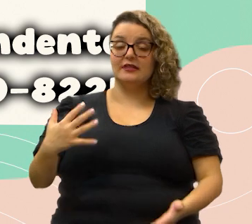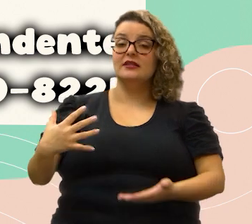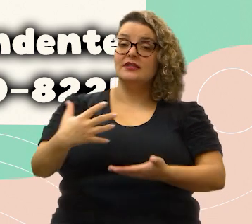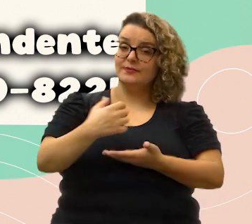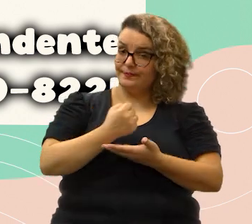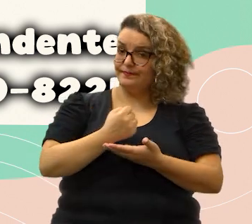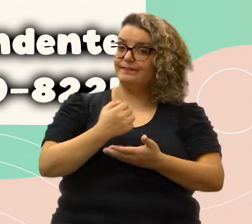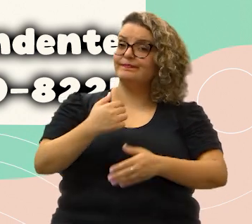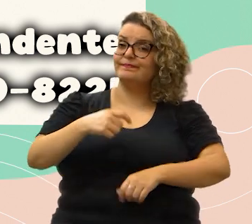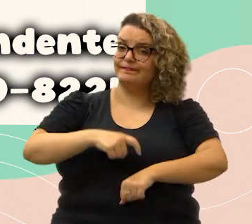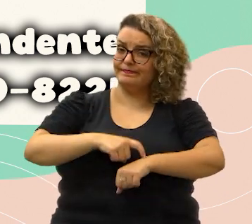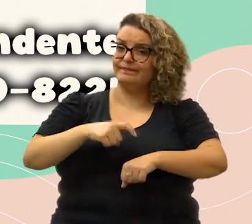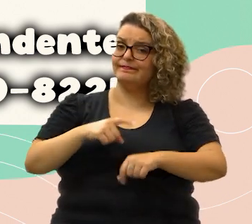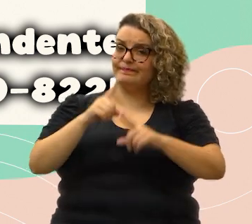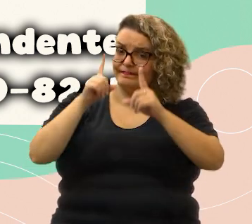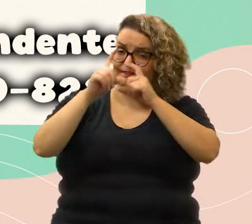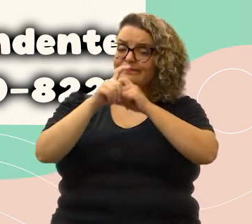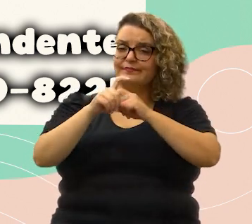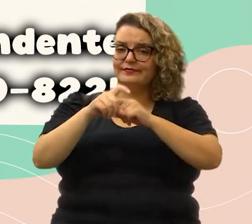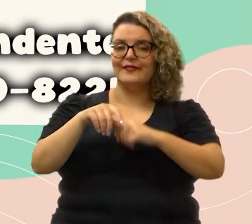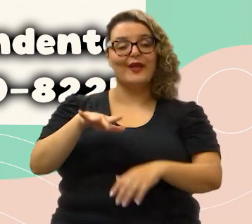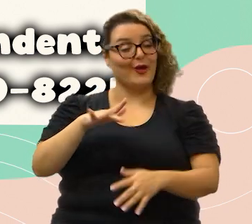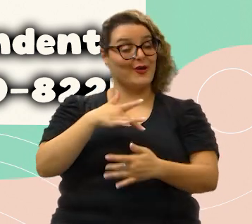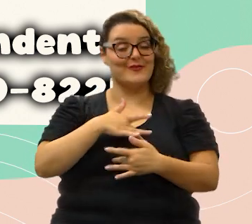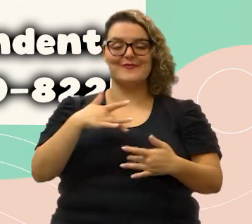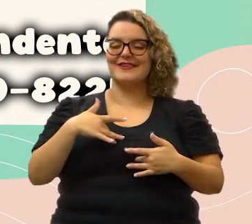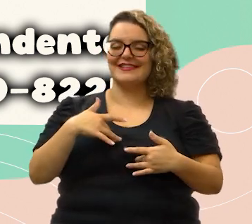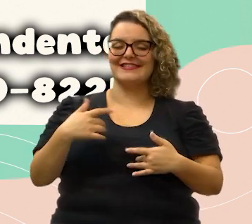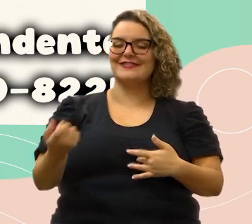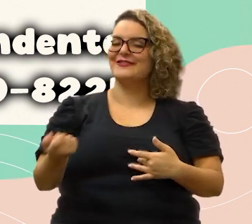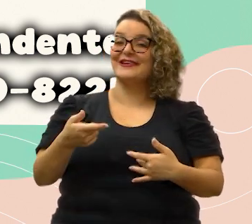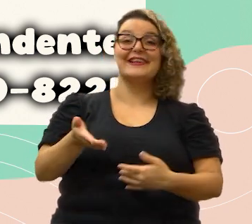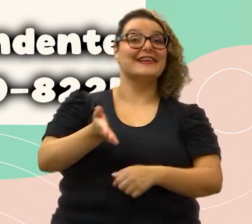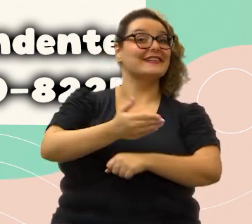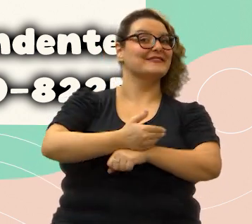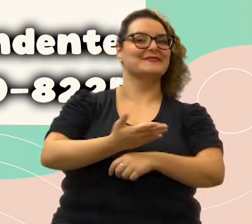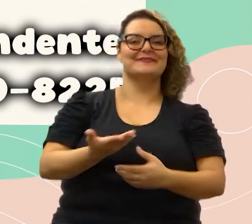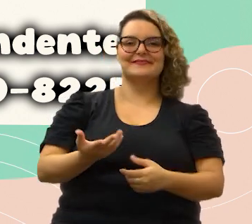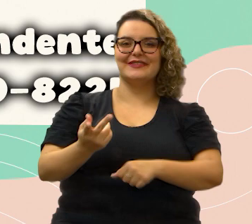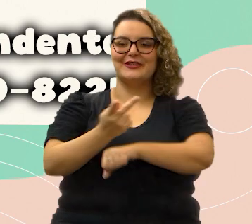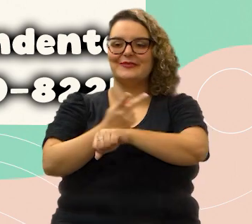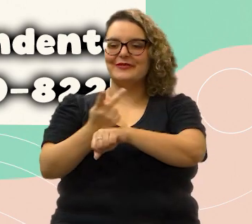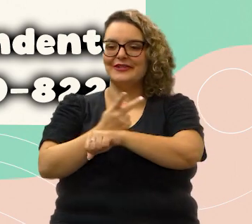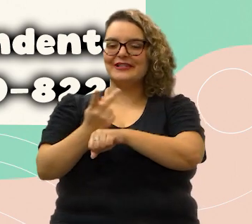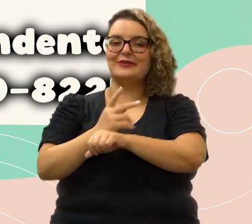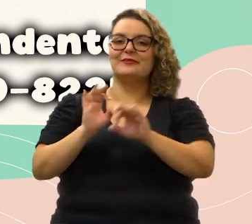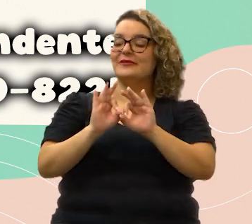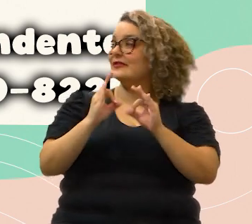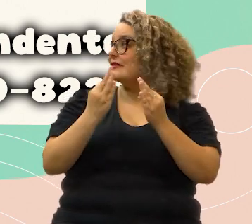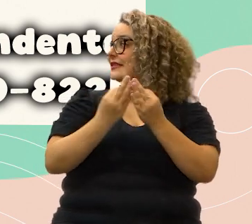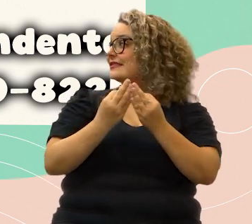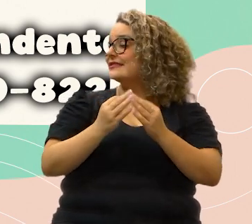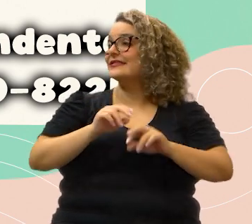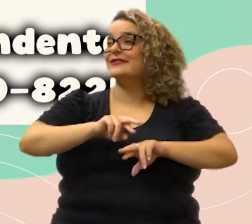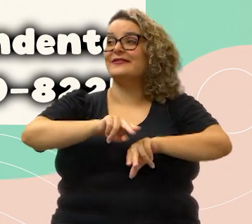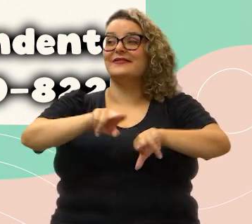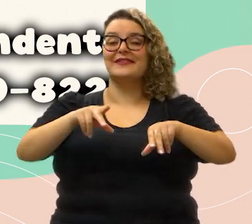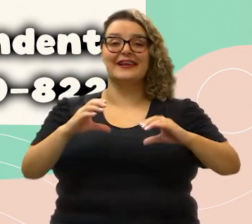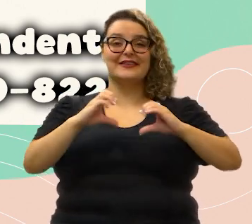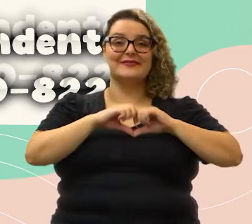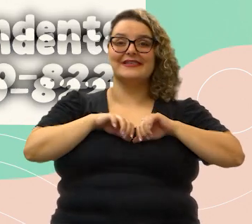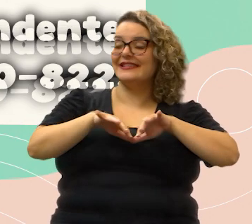numa situação extrema, mas está mais saudável do que nunca e em busca de uma família que dê muito